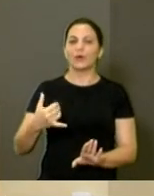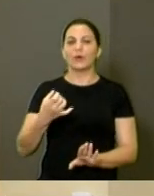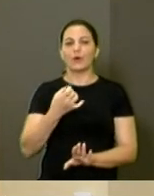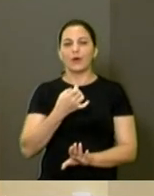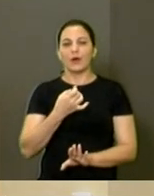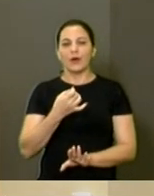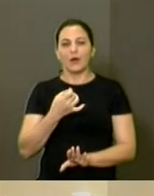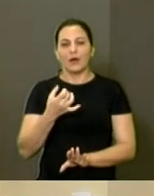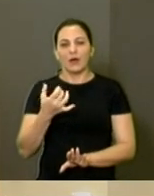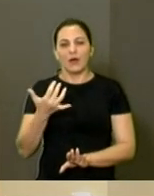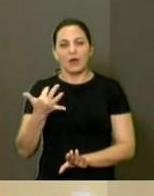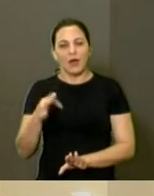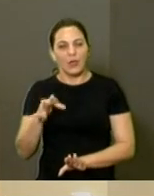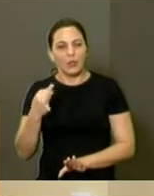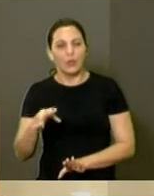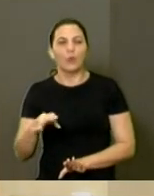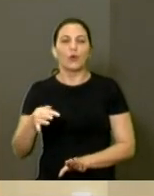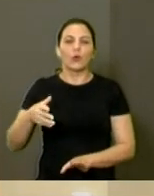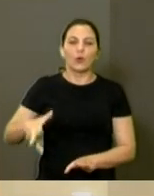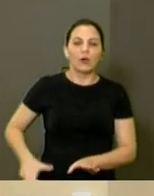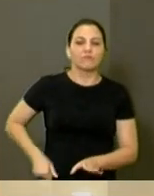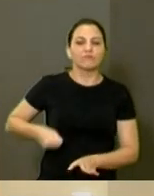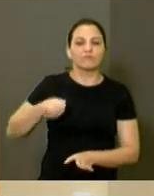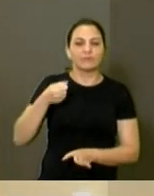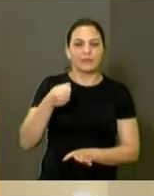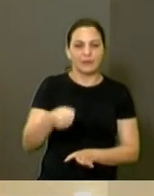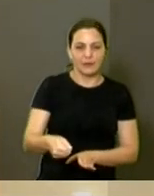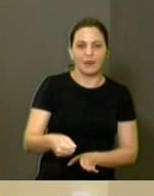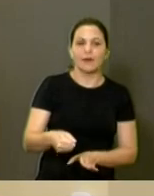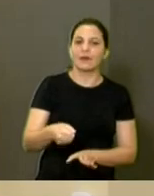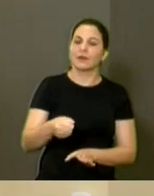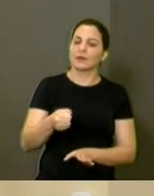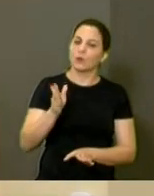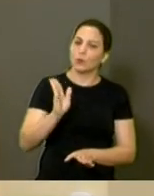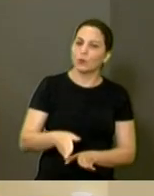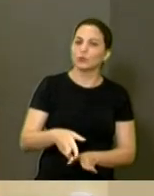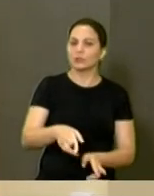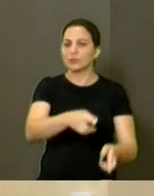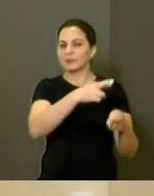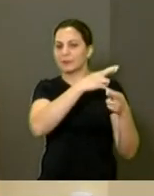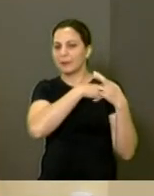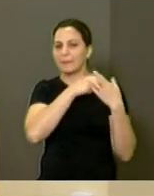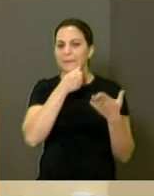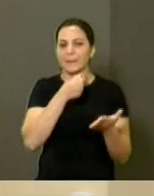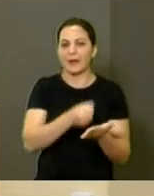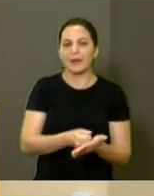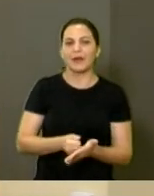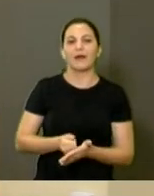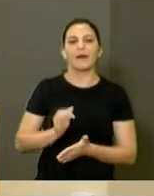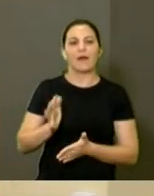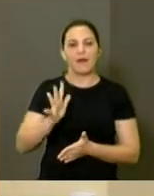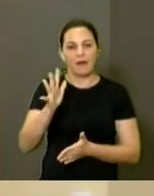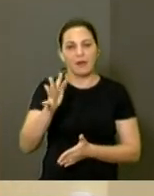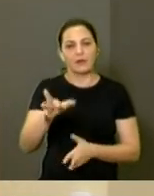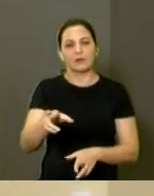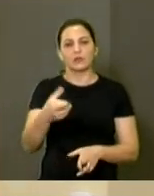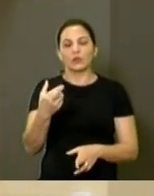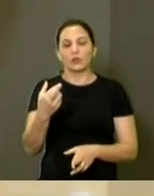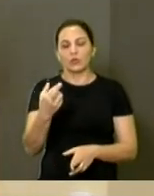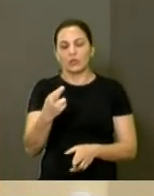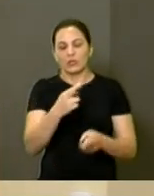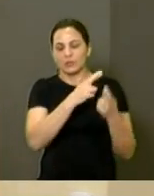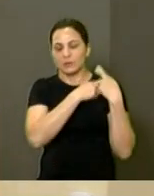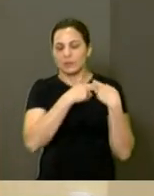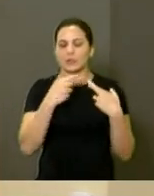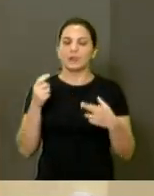peito só vai ser no bolso de cada morador dessa cidade que hoje vai ser o responsável pagar o preço da irresponsabilidade daqueles que